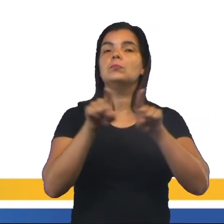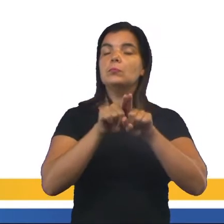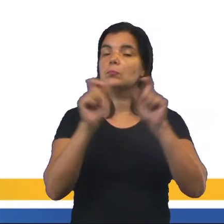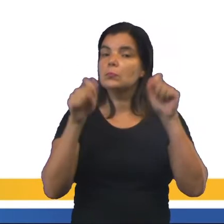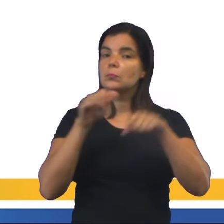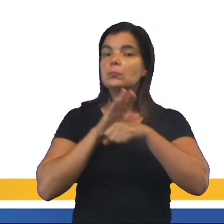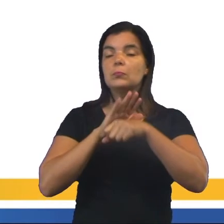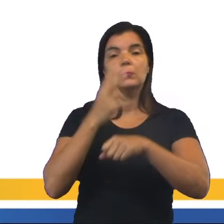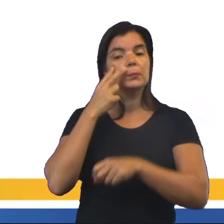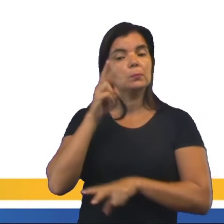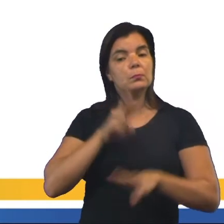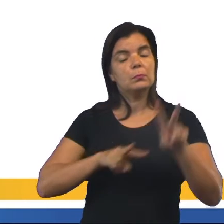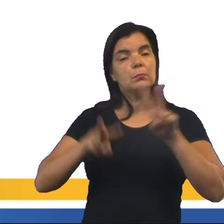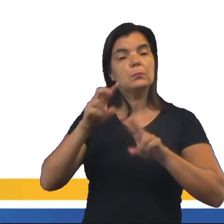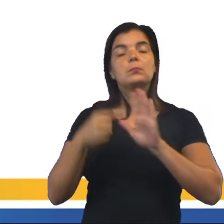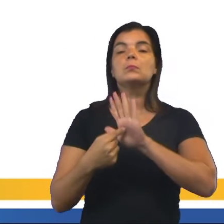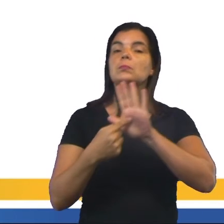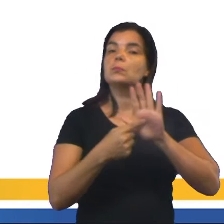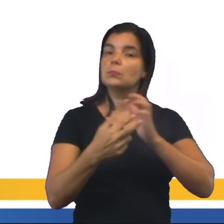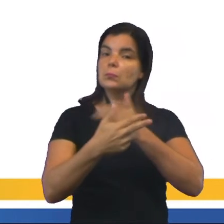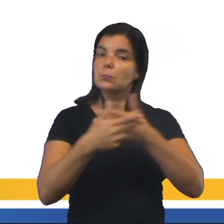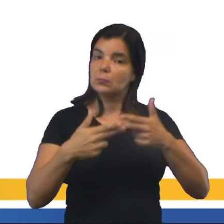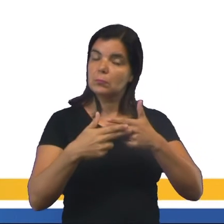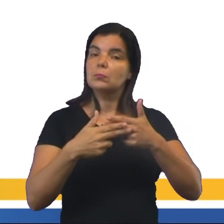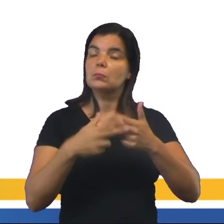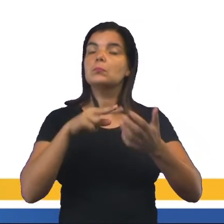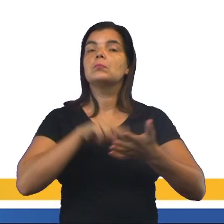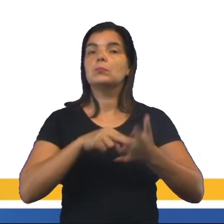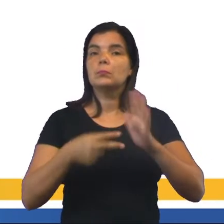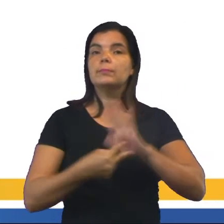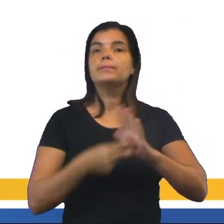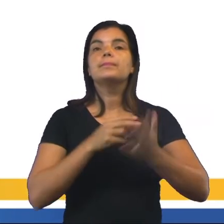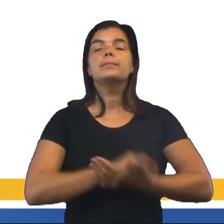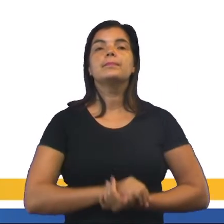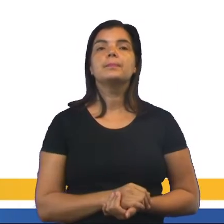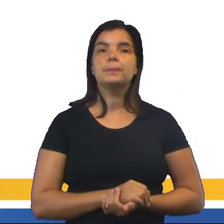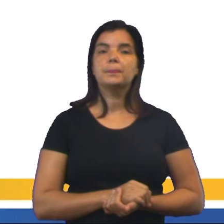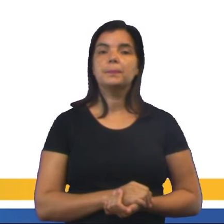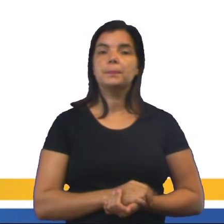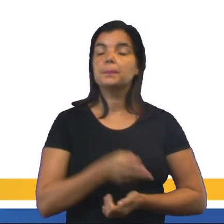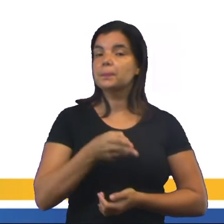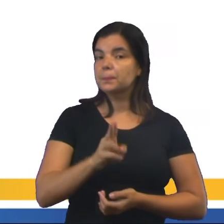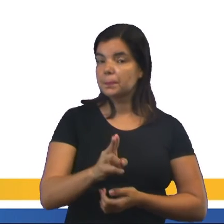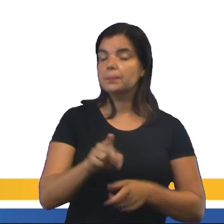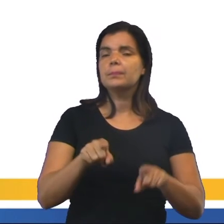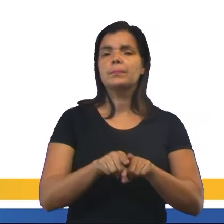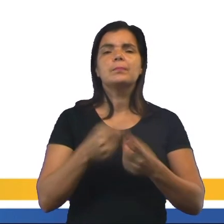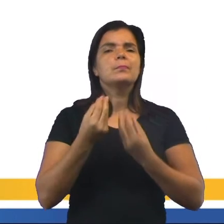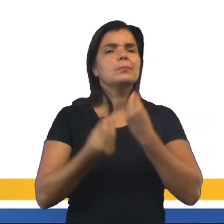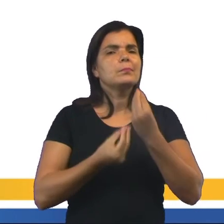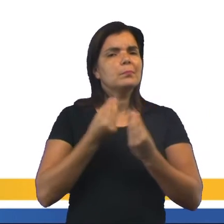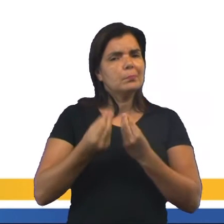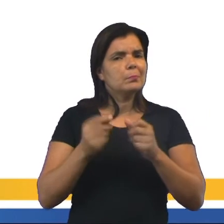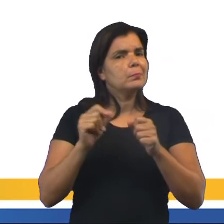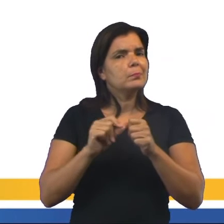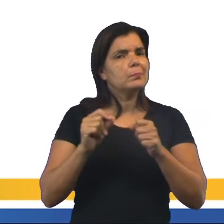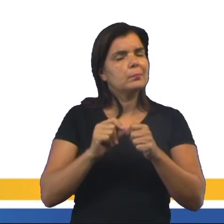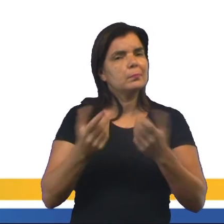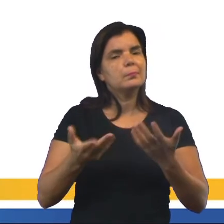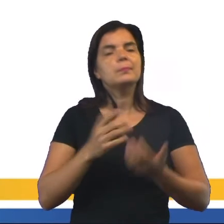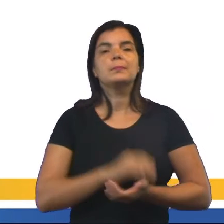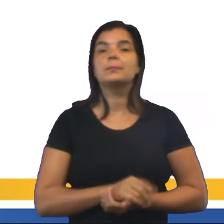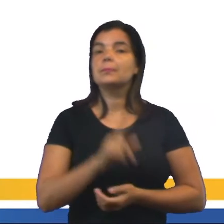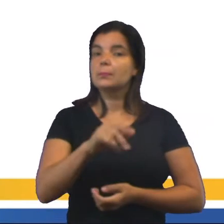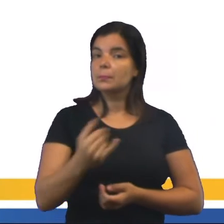ajudá-lo visualmente, representando algo bastante significativo. Continuando, gente, como fazer um mapa mental?